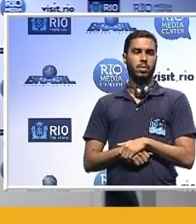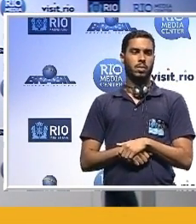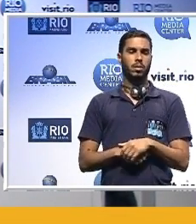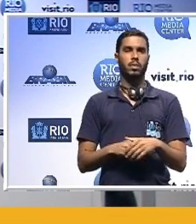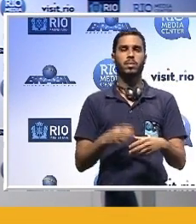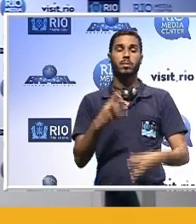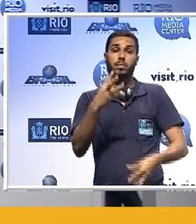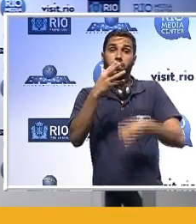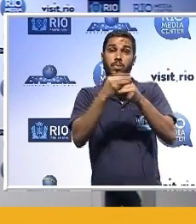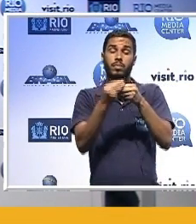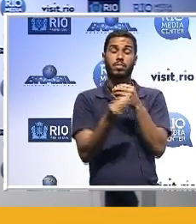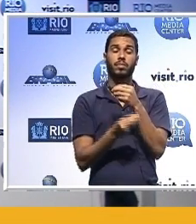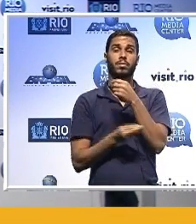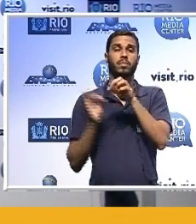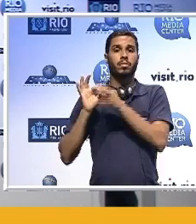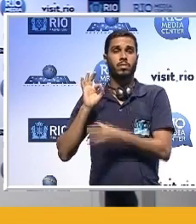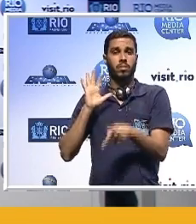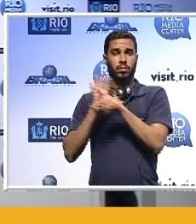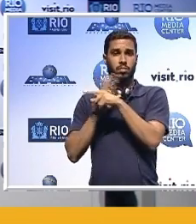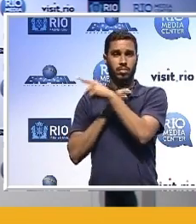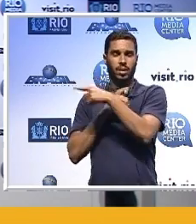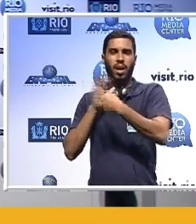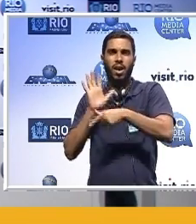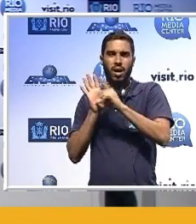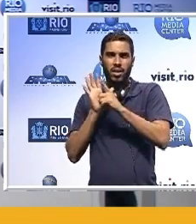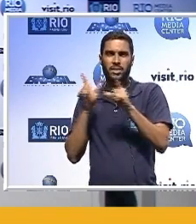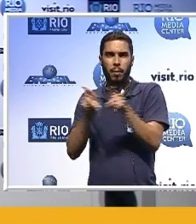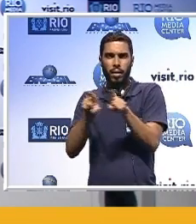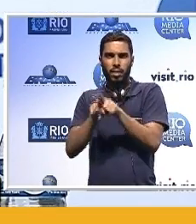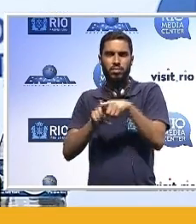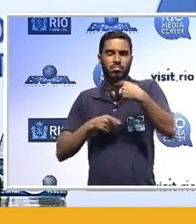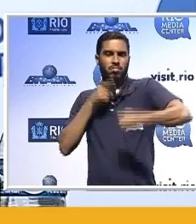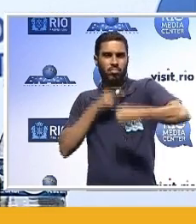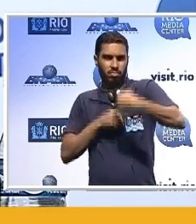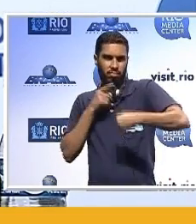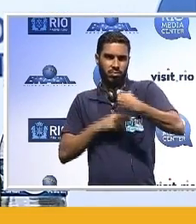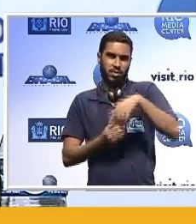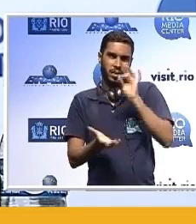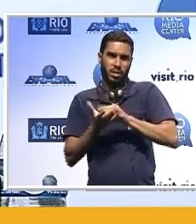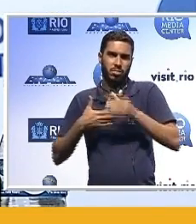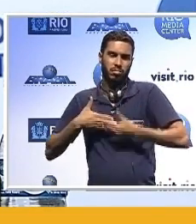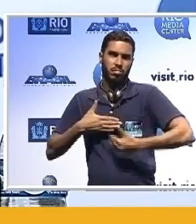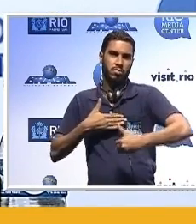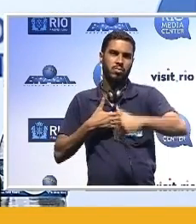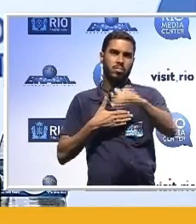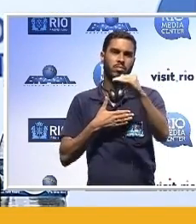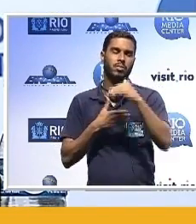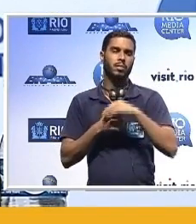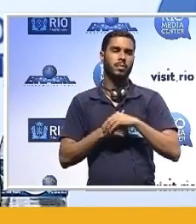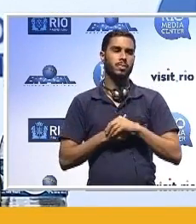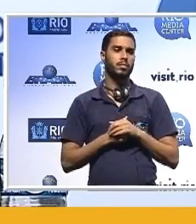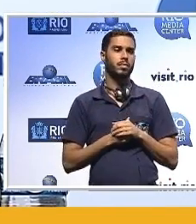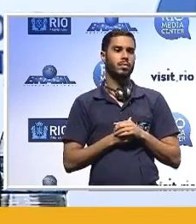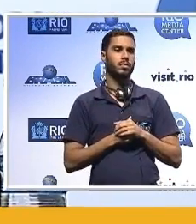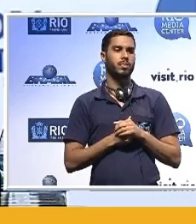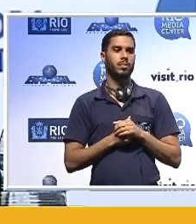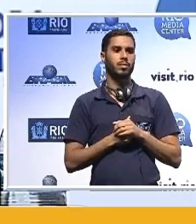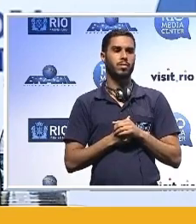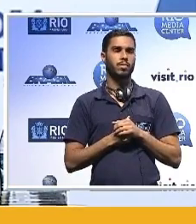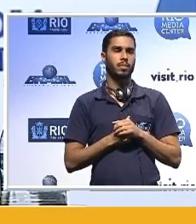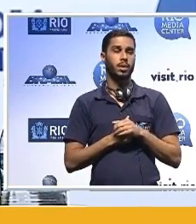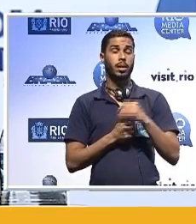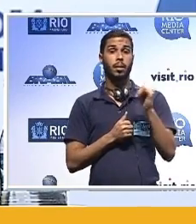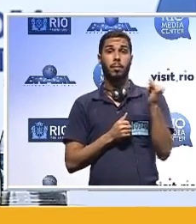só para complementar essa discussão que a gente teve aqui, que está tendo com relação à pergunta que você fez, é